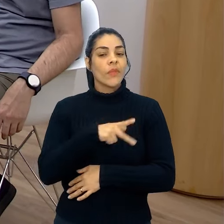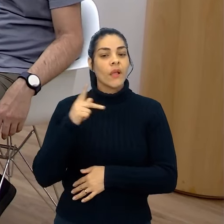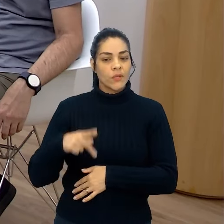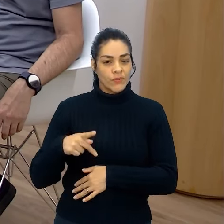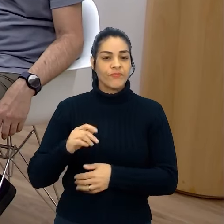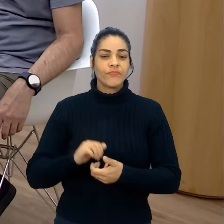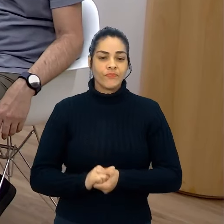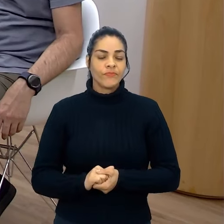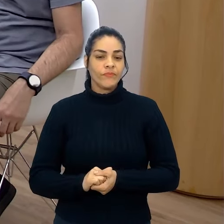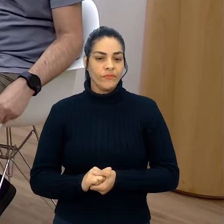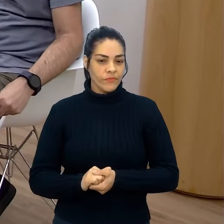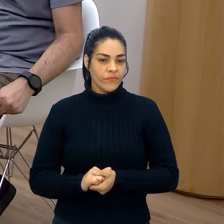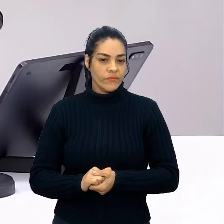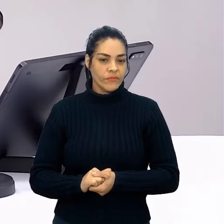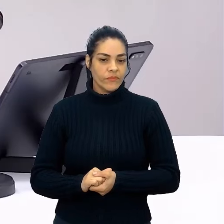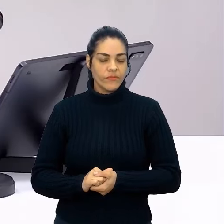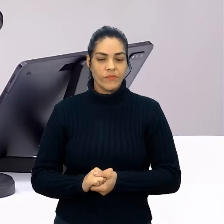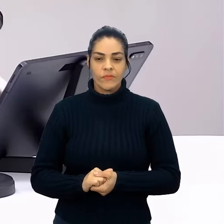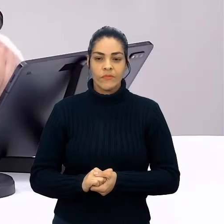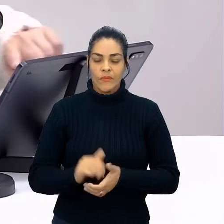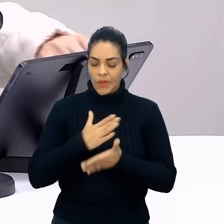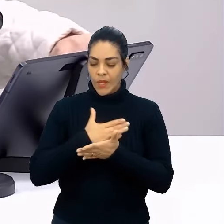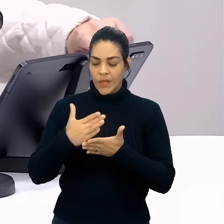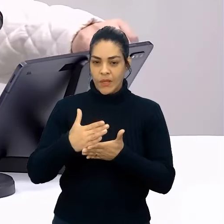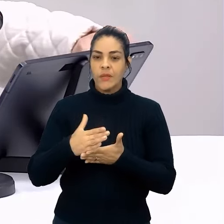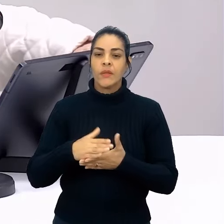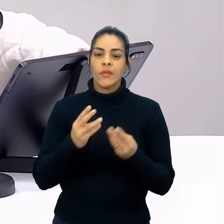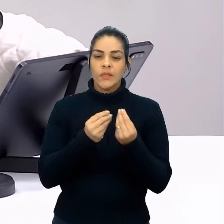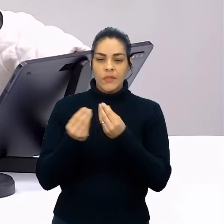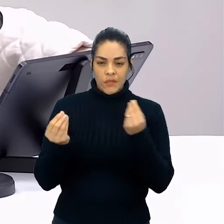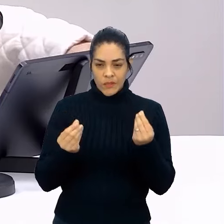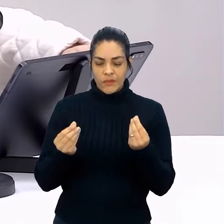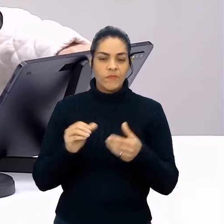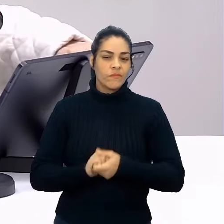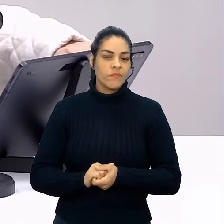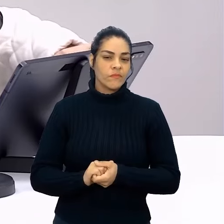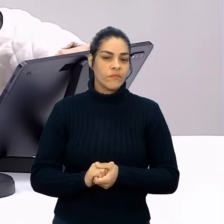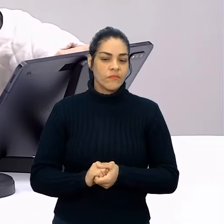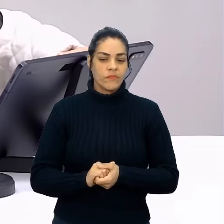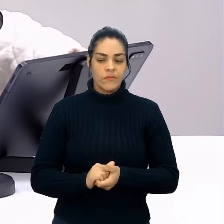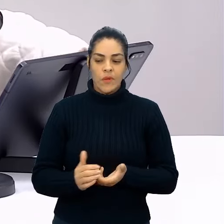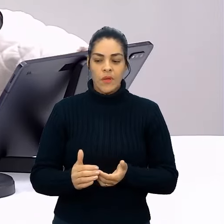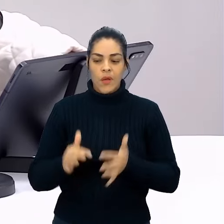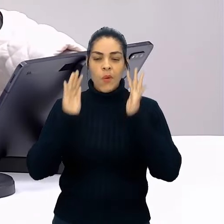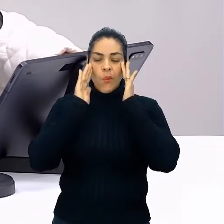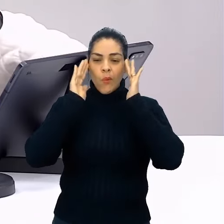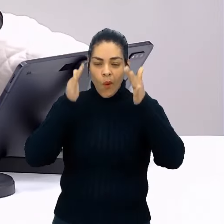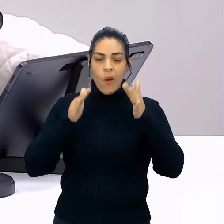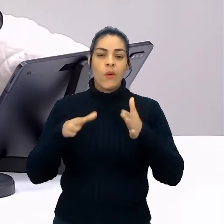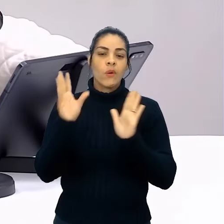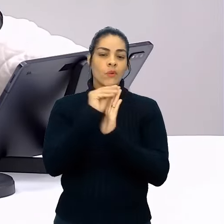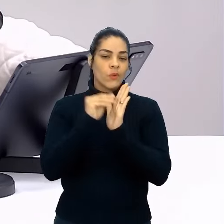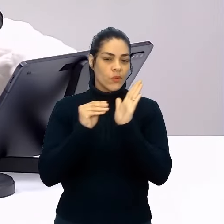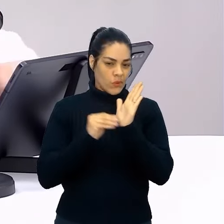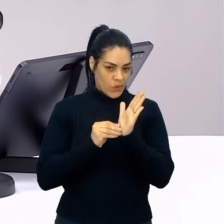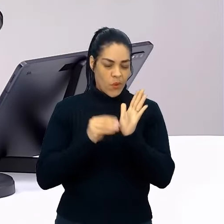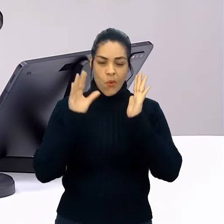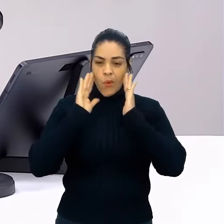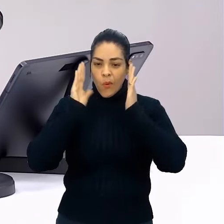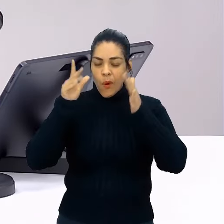Professores e professoras, depois disso, para começar uma sensibilização, vamos então para o foco do conteúdo, né? Esse foco